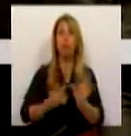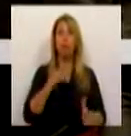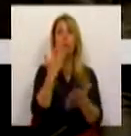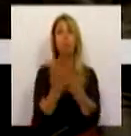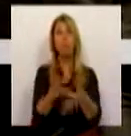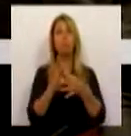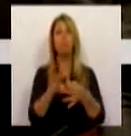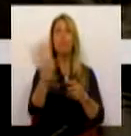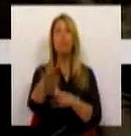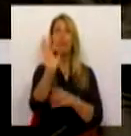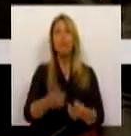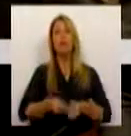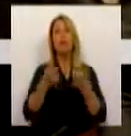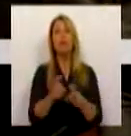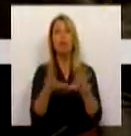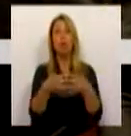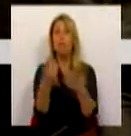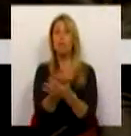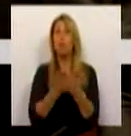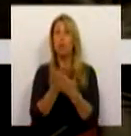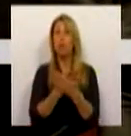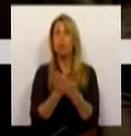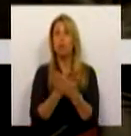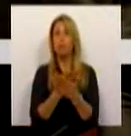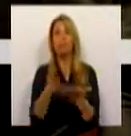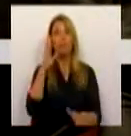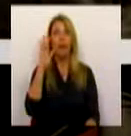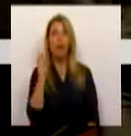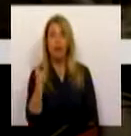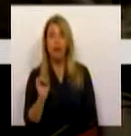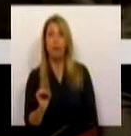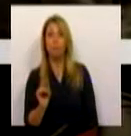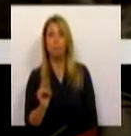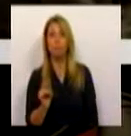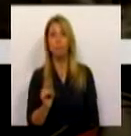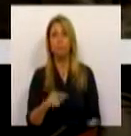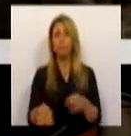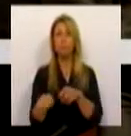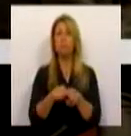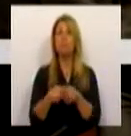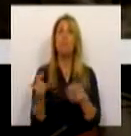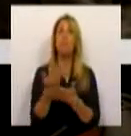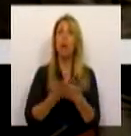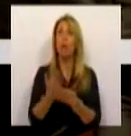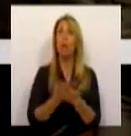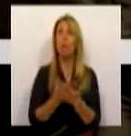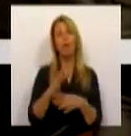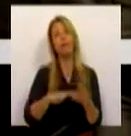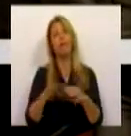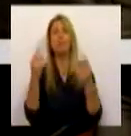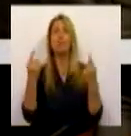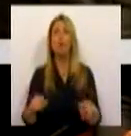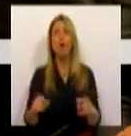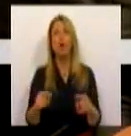as opções de investimento dos agentes económicos. A ideia de que a política económica se faz apenas do lado